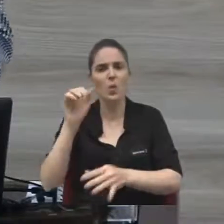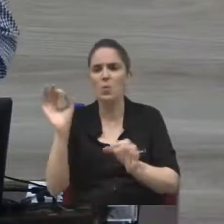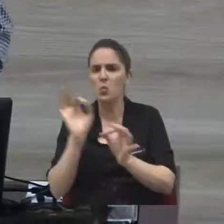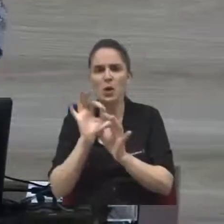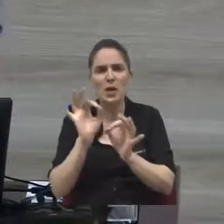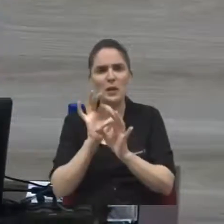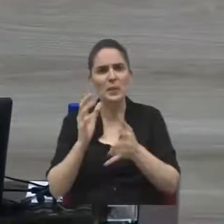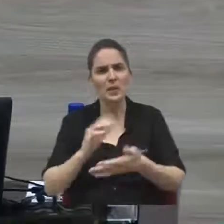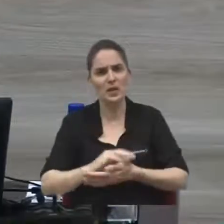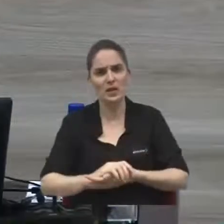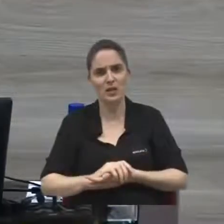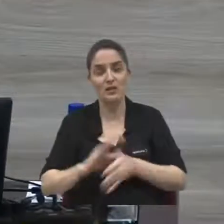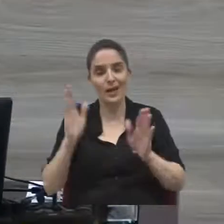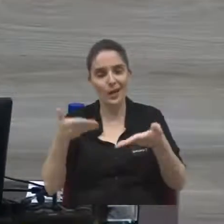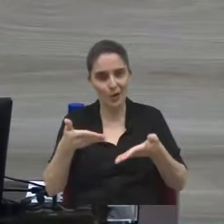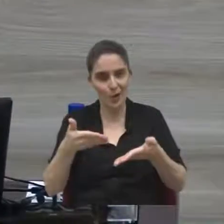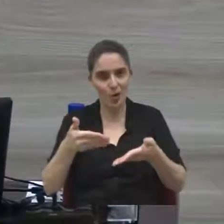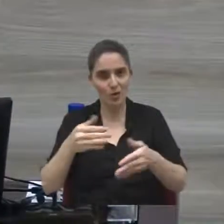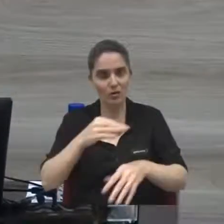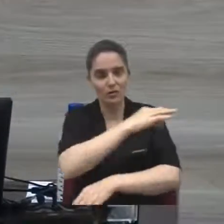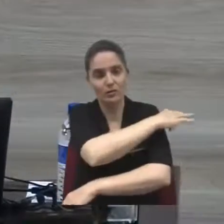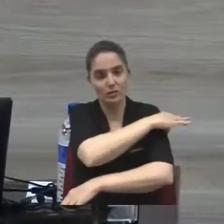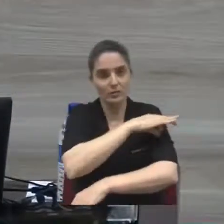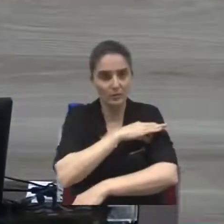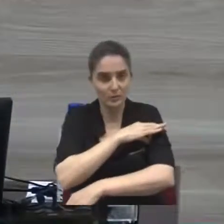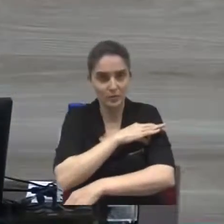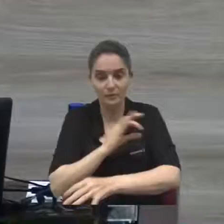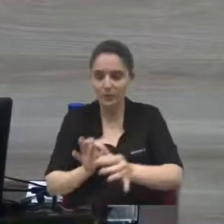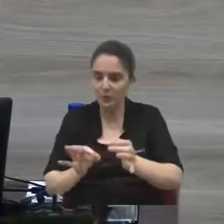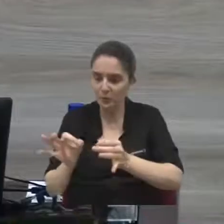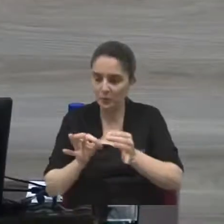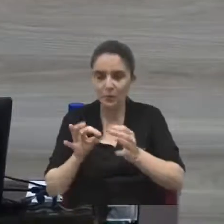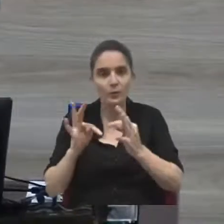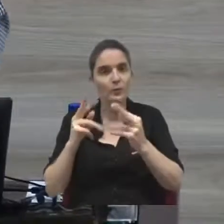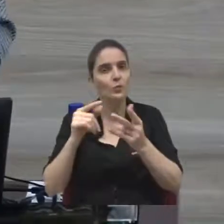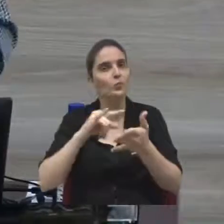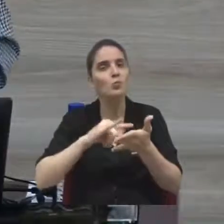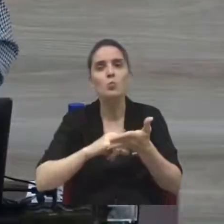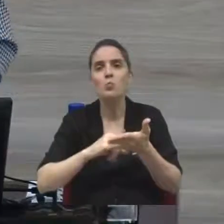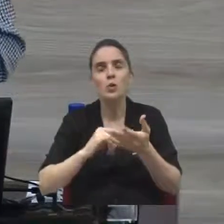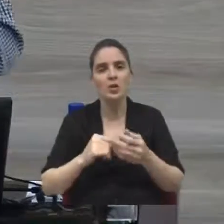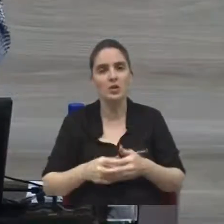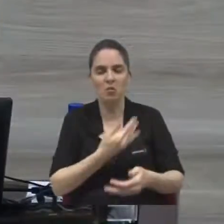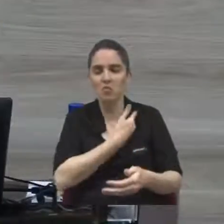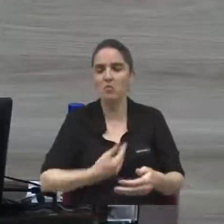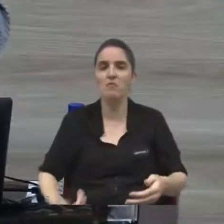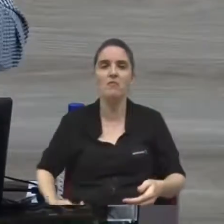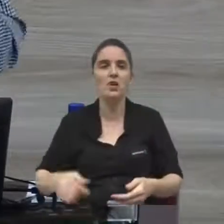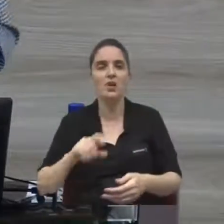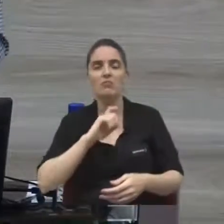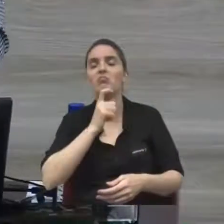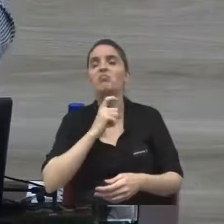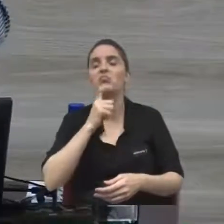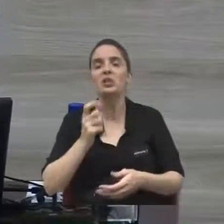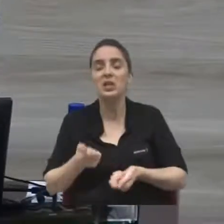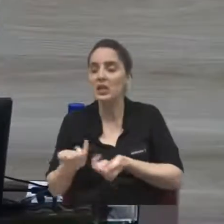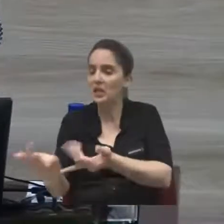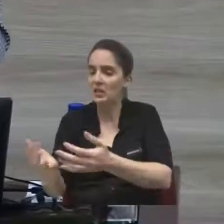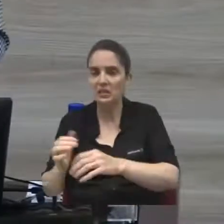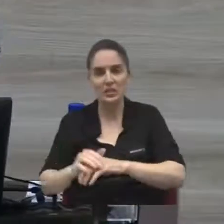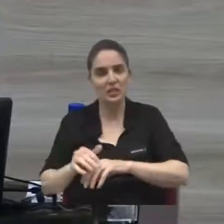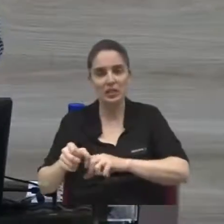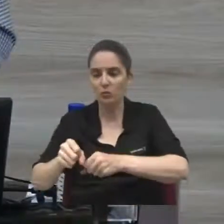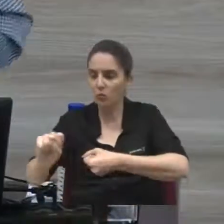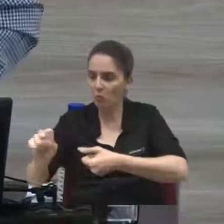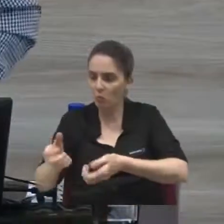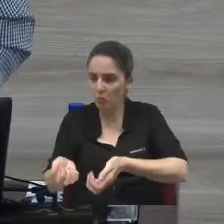29 anos que as pessoas não tinham escritura. Passou o governo, todos os governos, ninguém deu escritura. Dom Oscar Romero, Odécio Degan, a SECAP